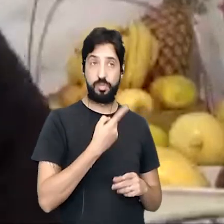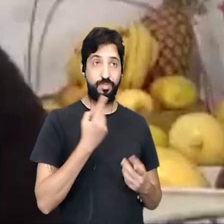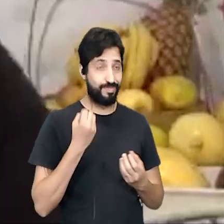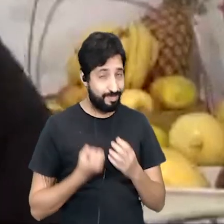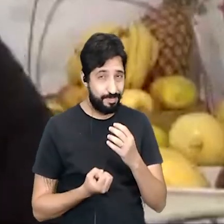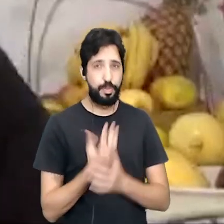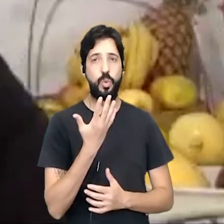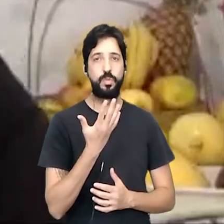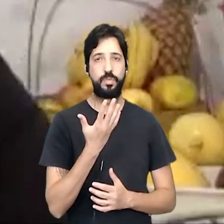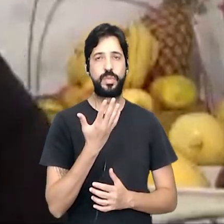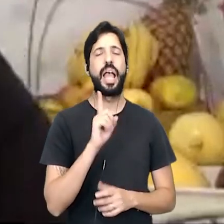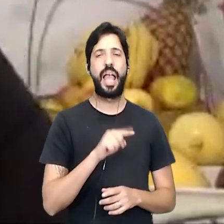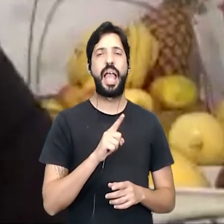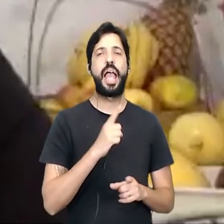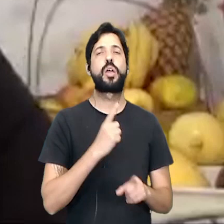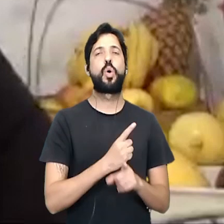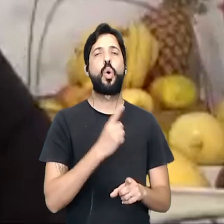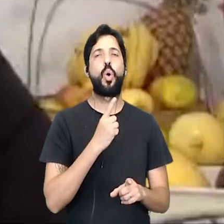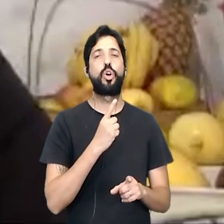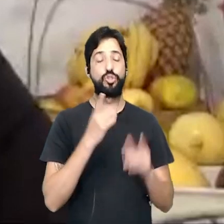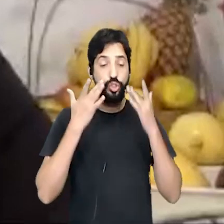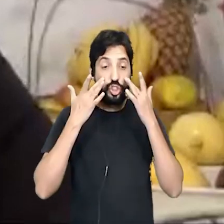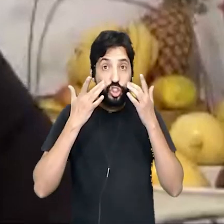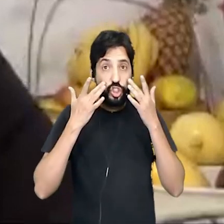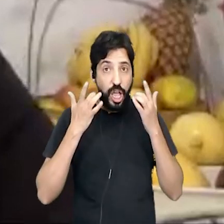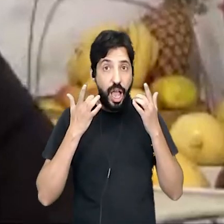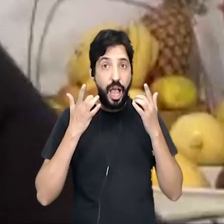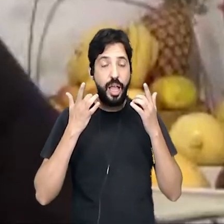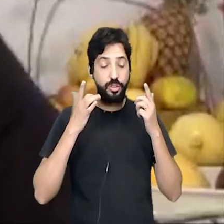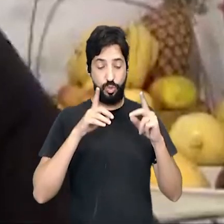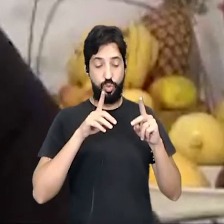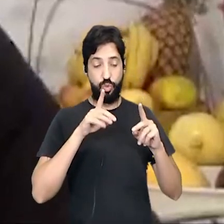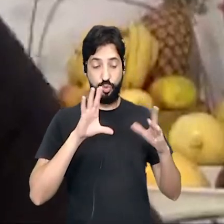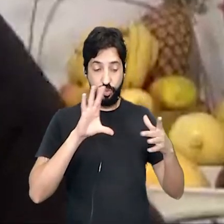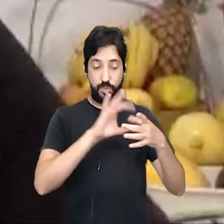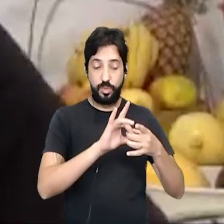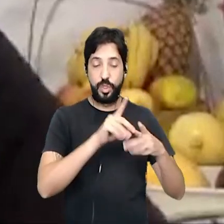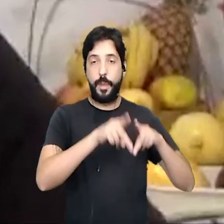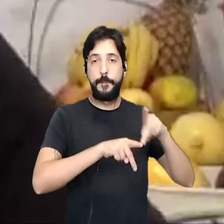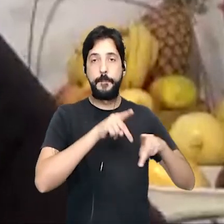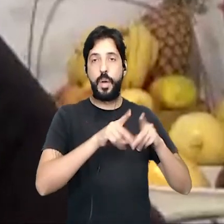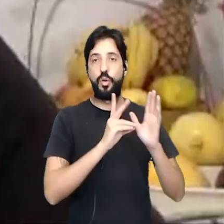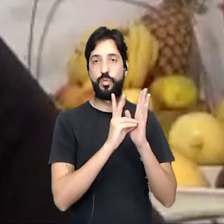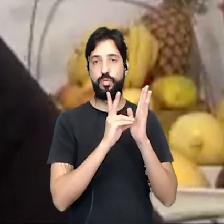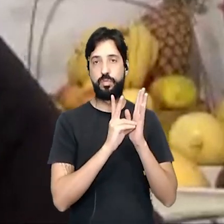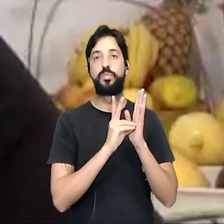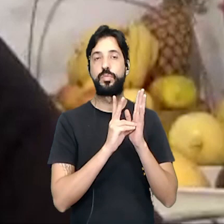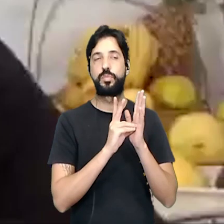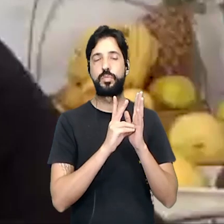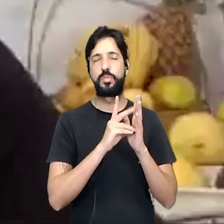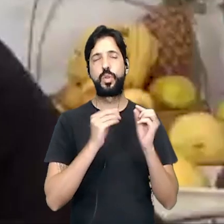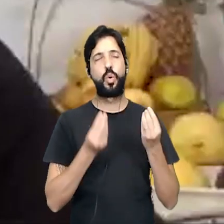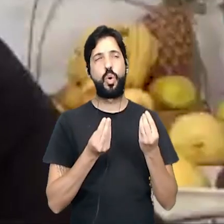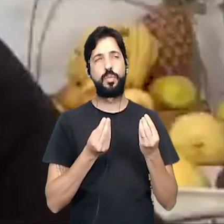encontros, nós idealizamos, que é um encontro do teatro e dos povos indígenas. A